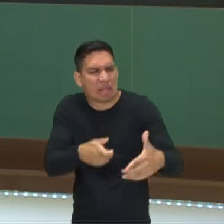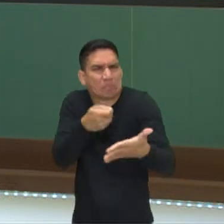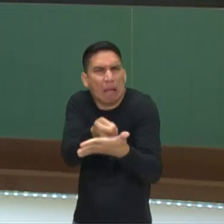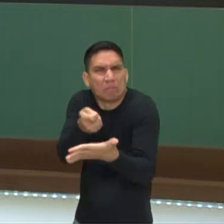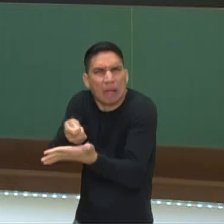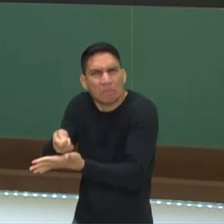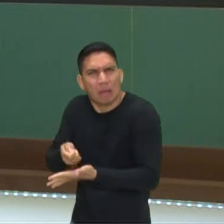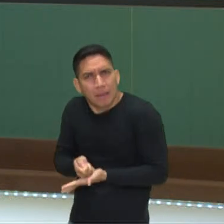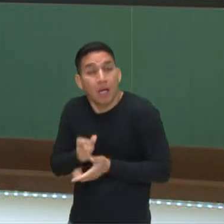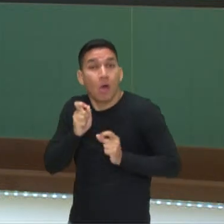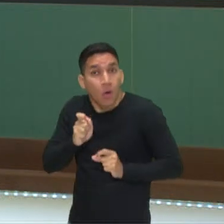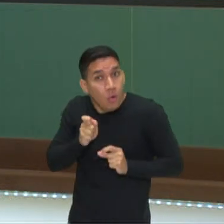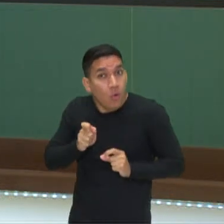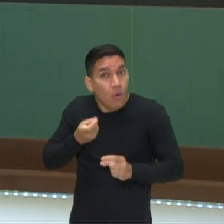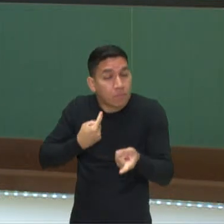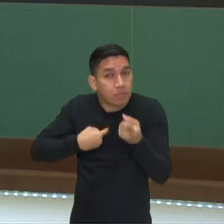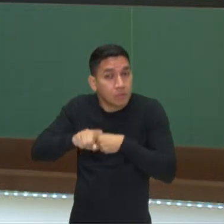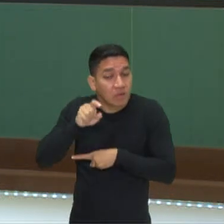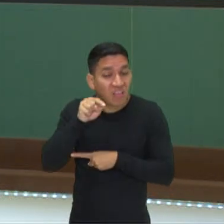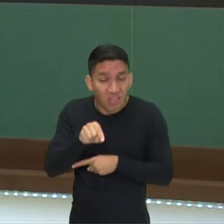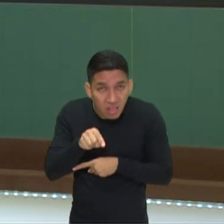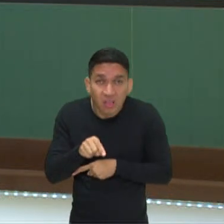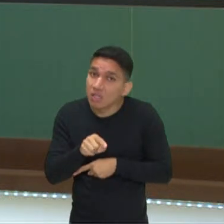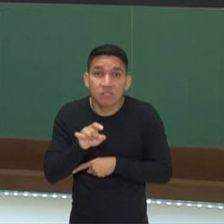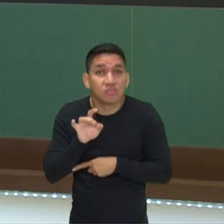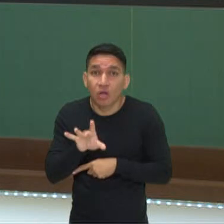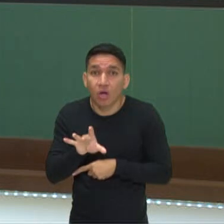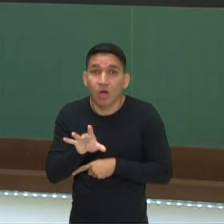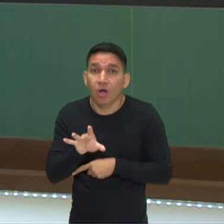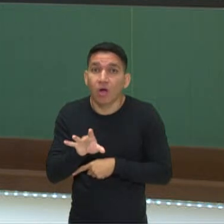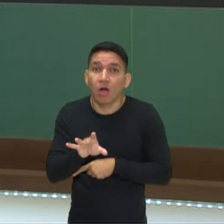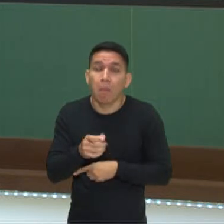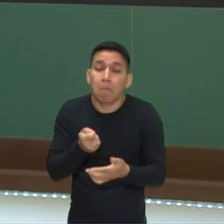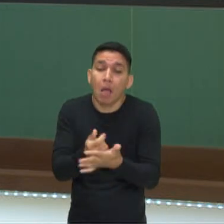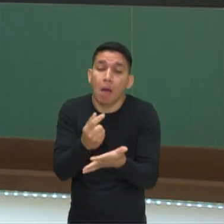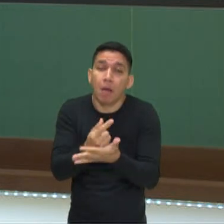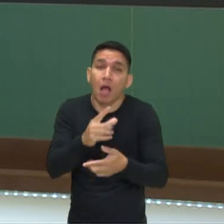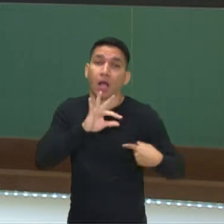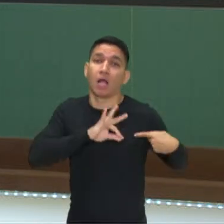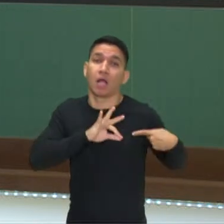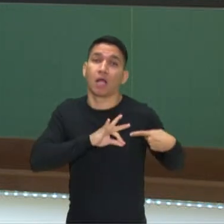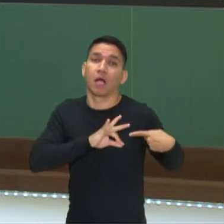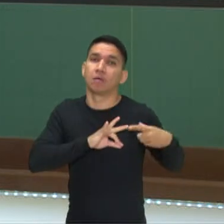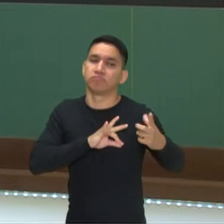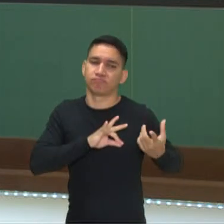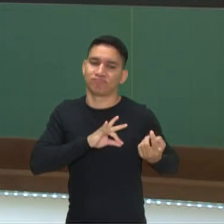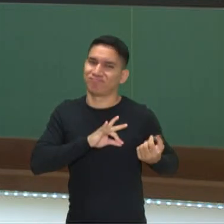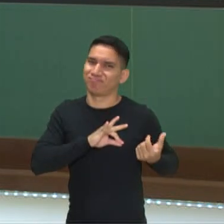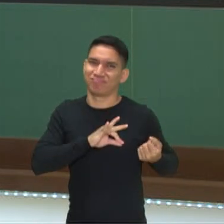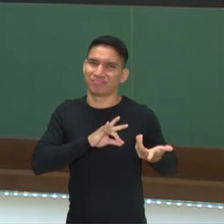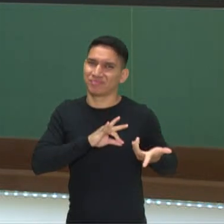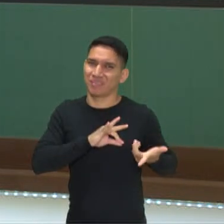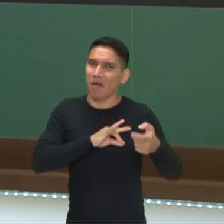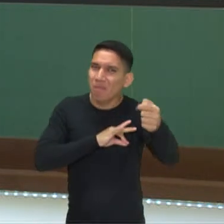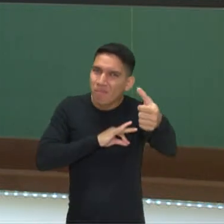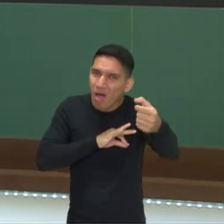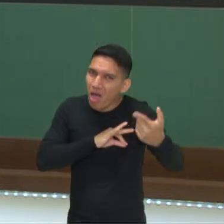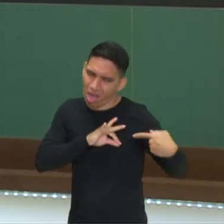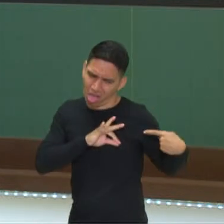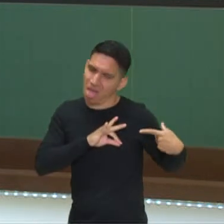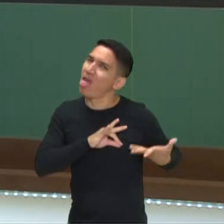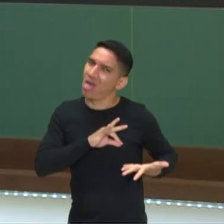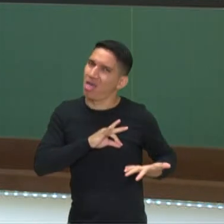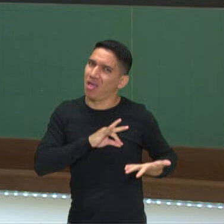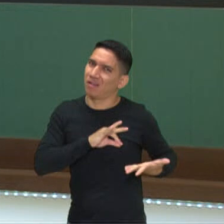exploratório, eles vão ser simplesmente assalariados, mas muito mal pagos por esse trabalho, né? Então,